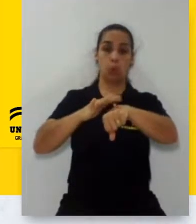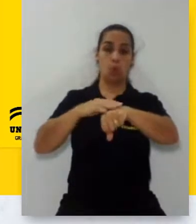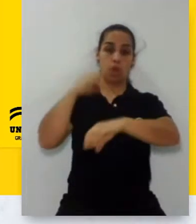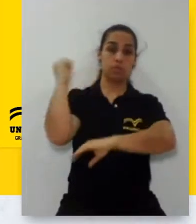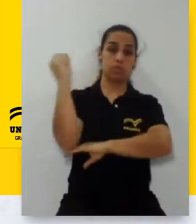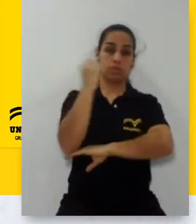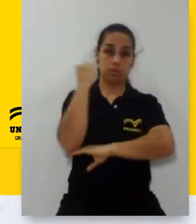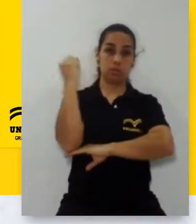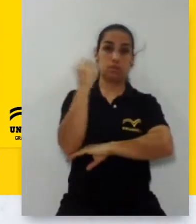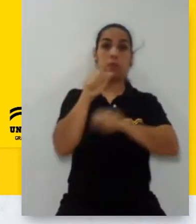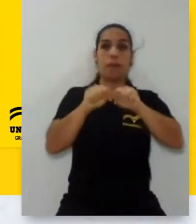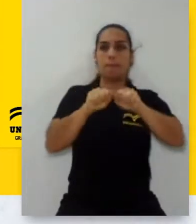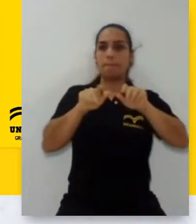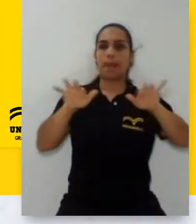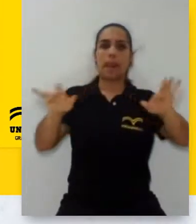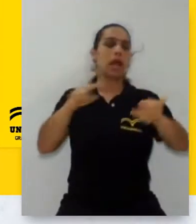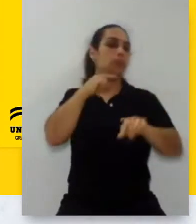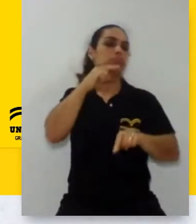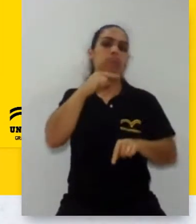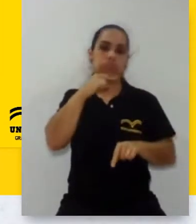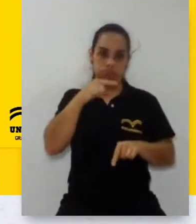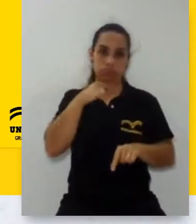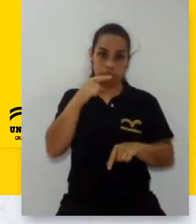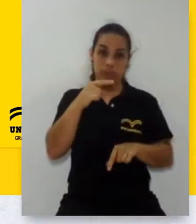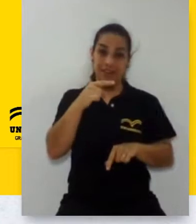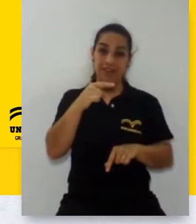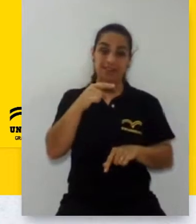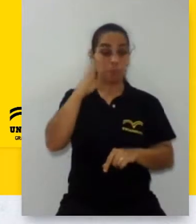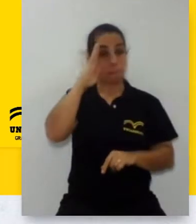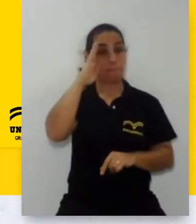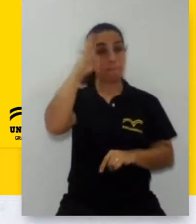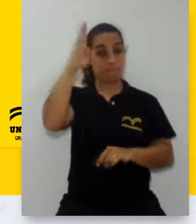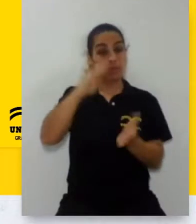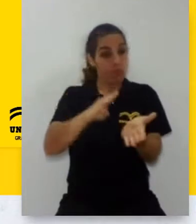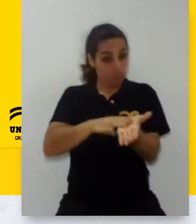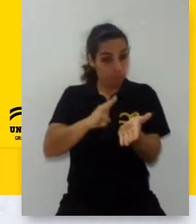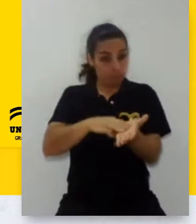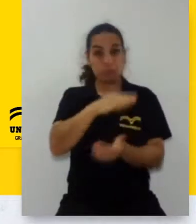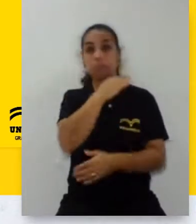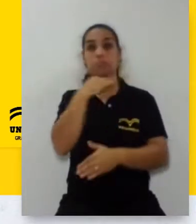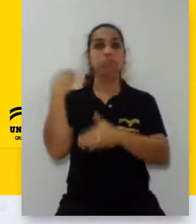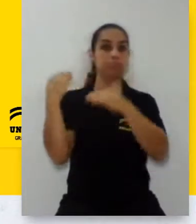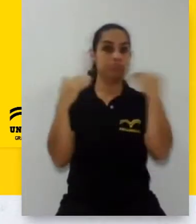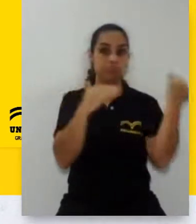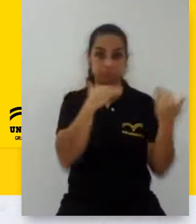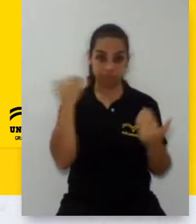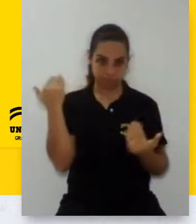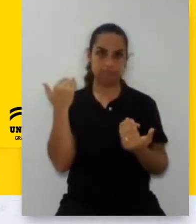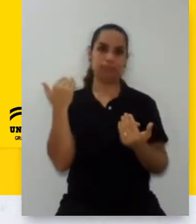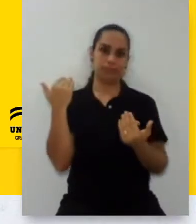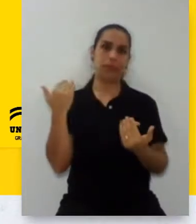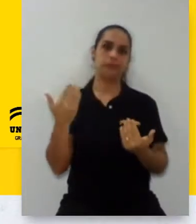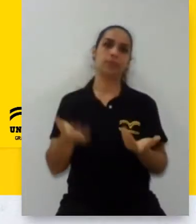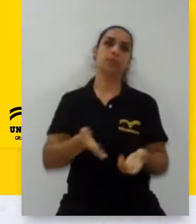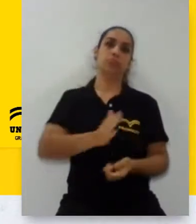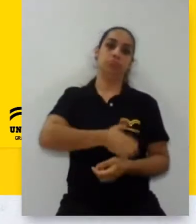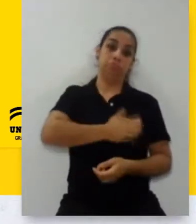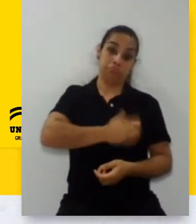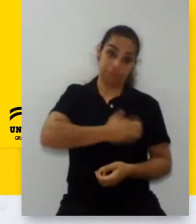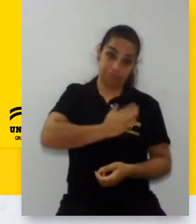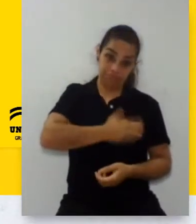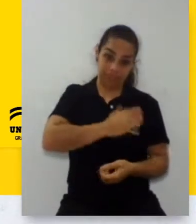Então, nós temos aí as doenças cardiovasculares, o diabetes, as doenças metabólicas, que também são causas de